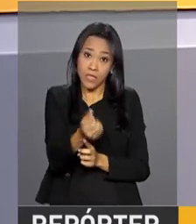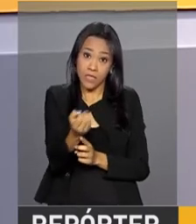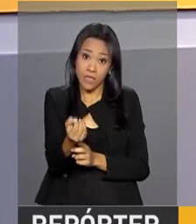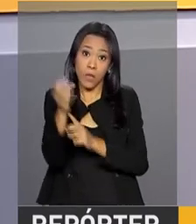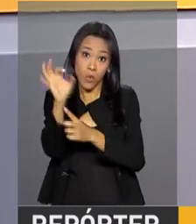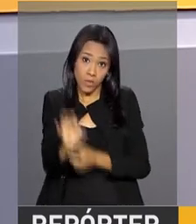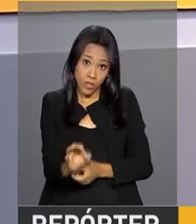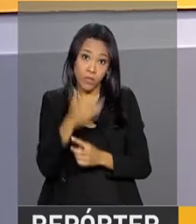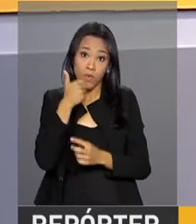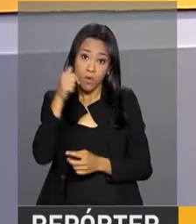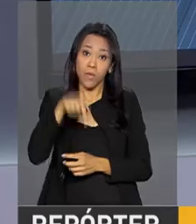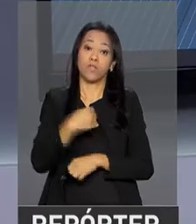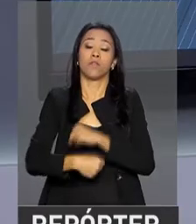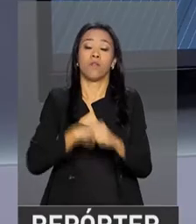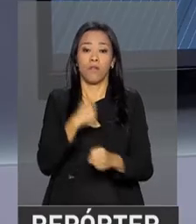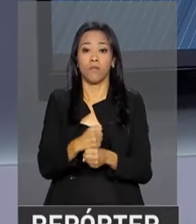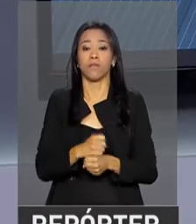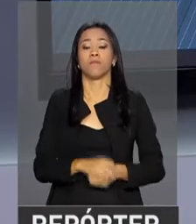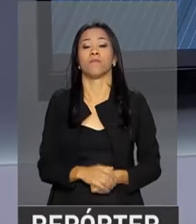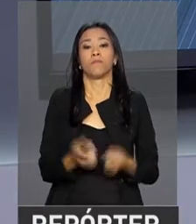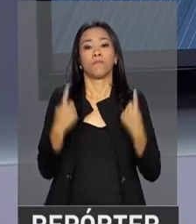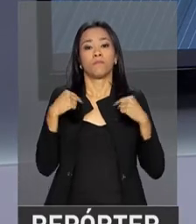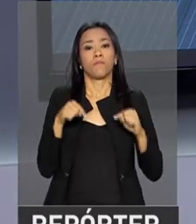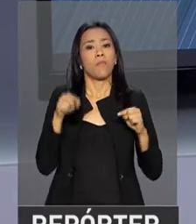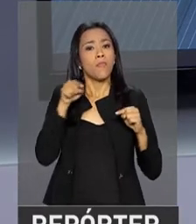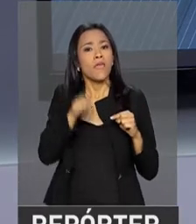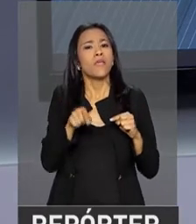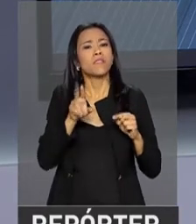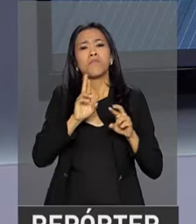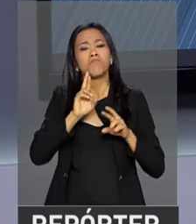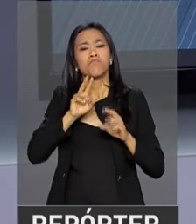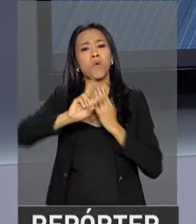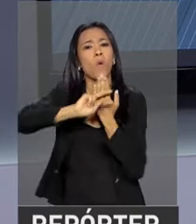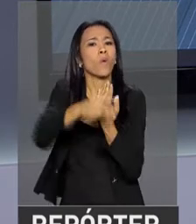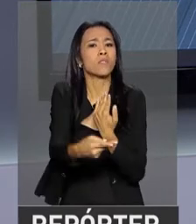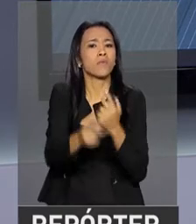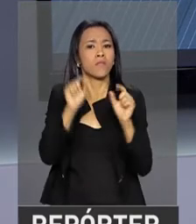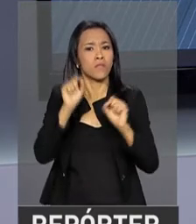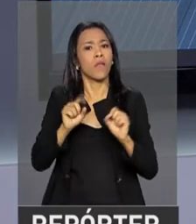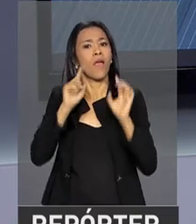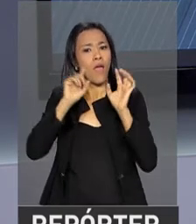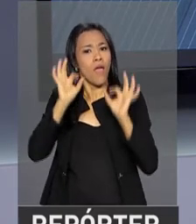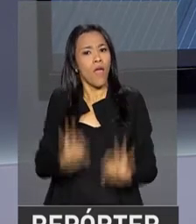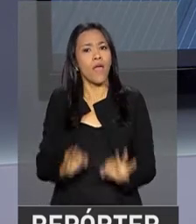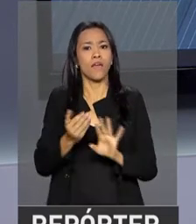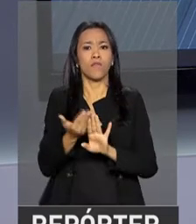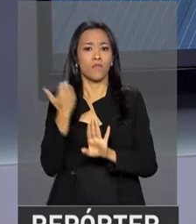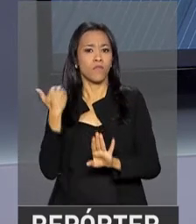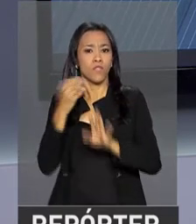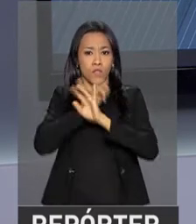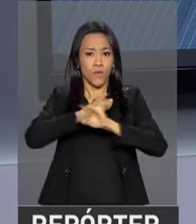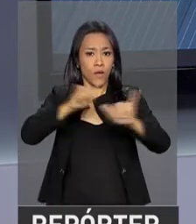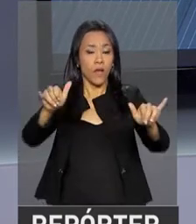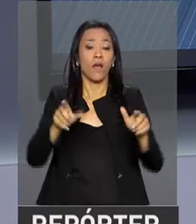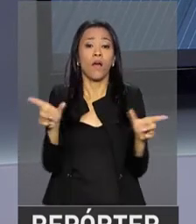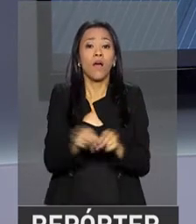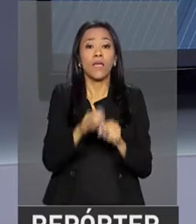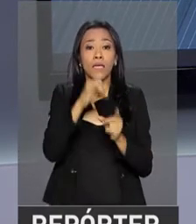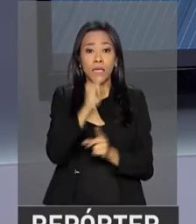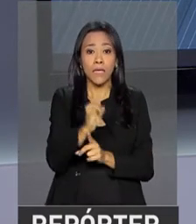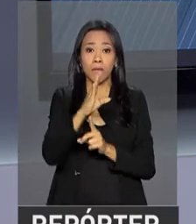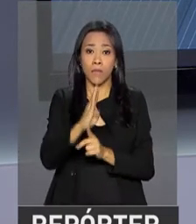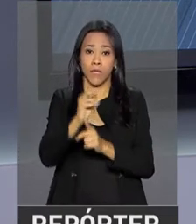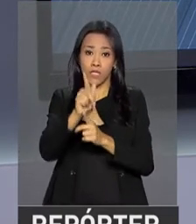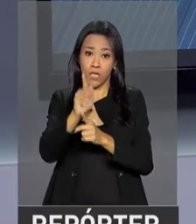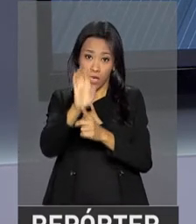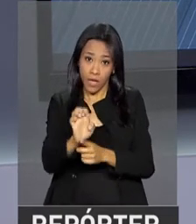0,60% neste ano. E este resultado do Boletim Focus confirma o que foi divulgado pelo IBGE sobre o ritmo de queda